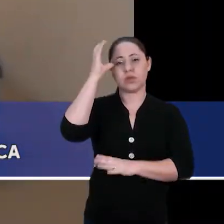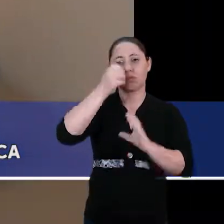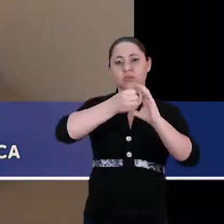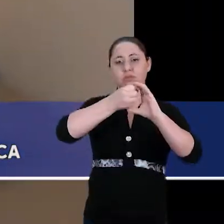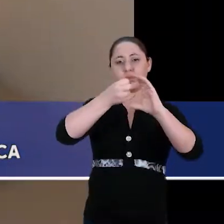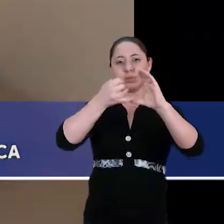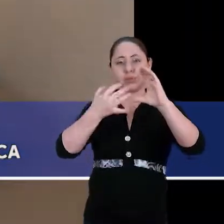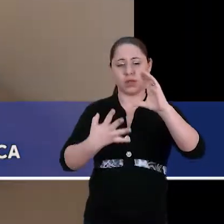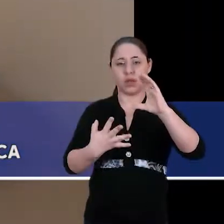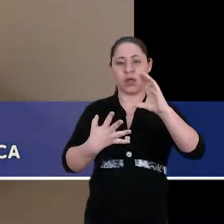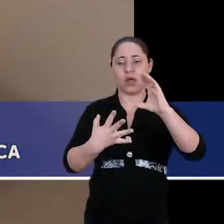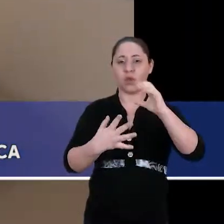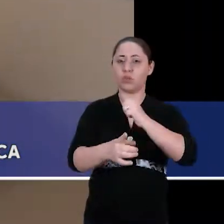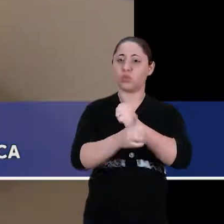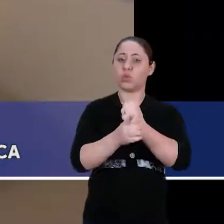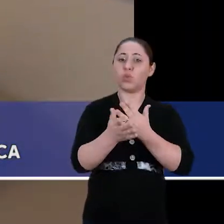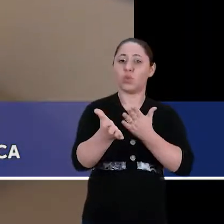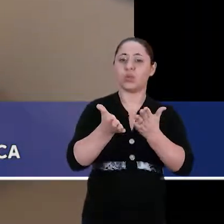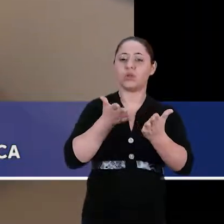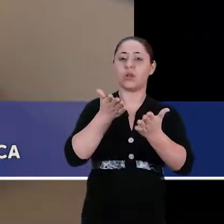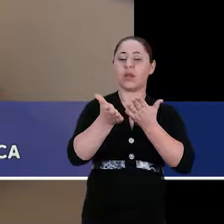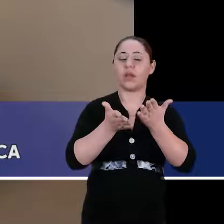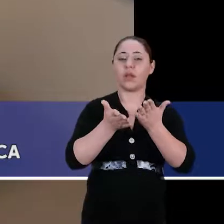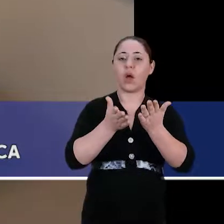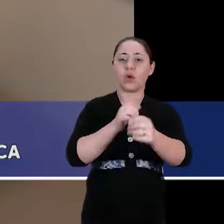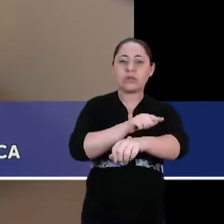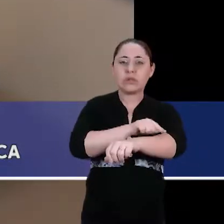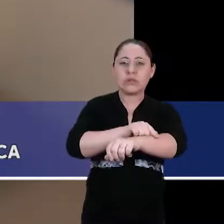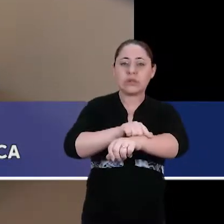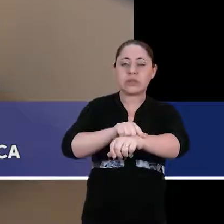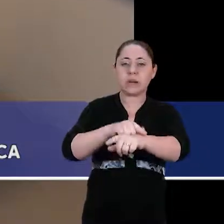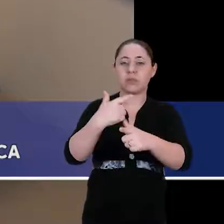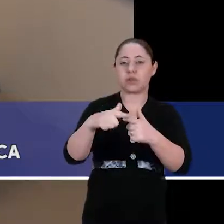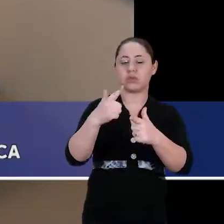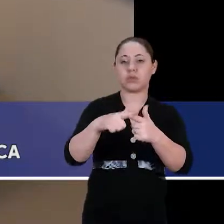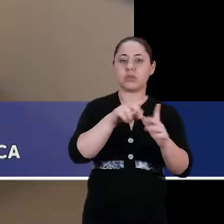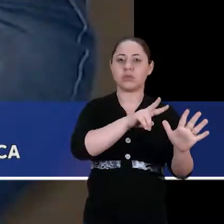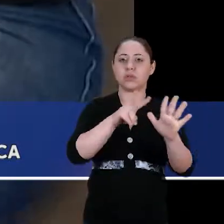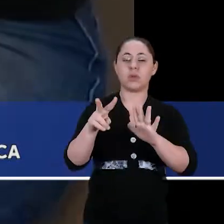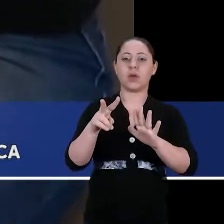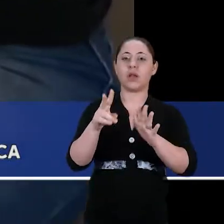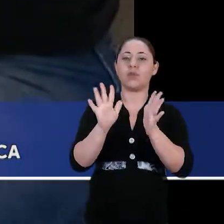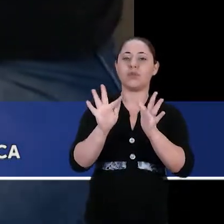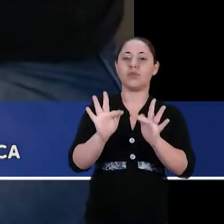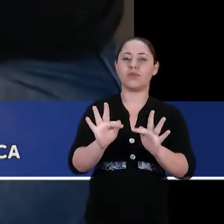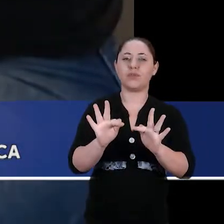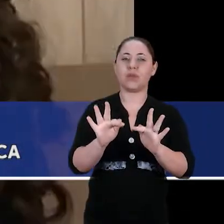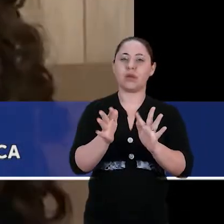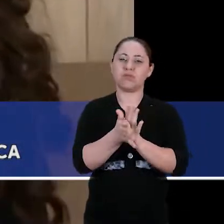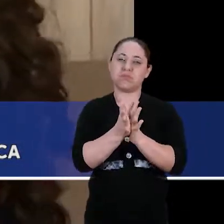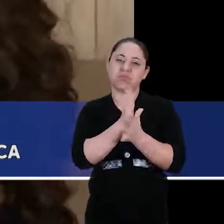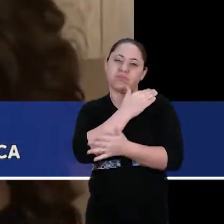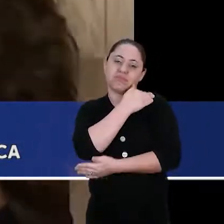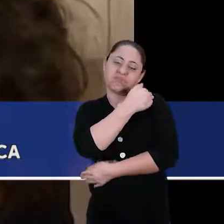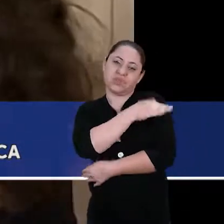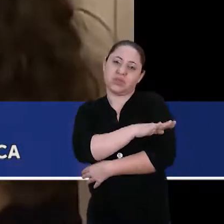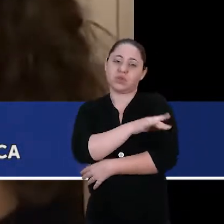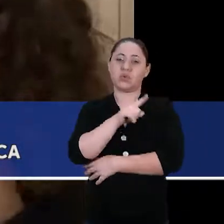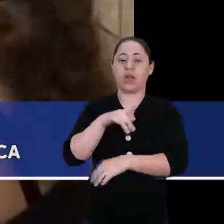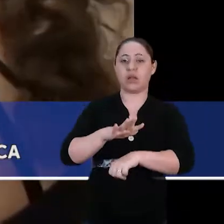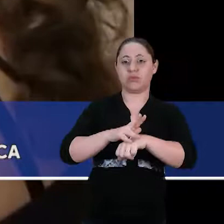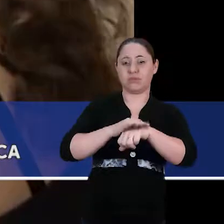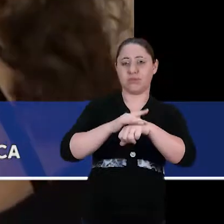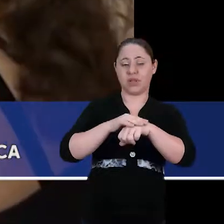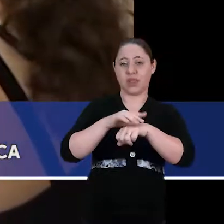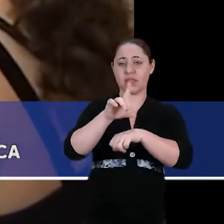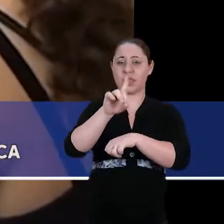das Características e do Tratamento da Dermatite Atópica. A semana pretende pôr fim aos preconceitos em